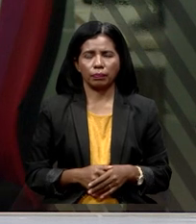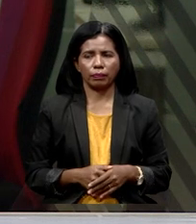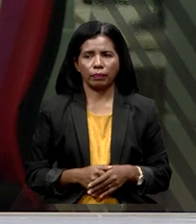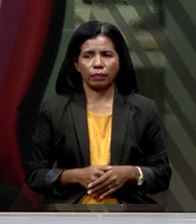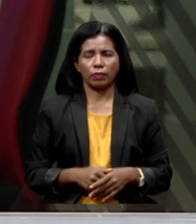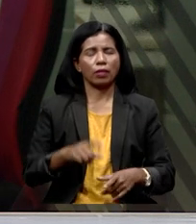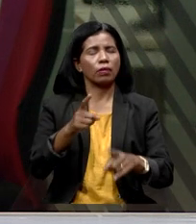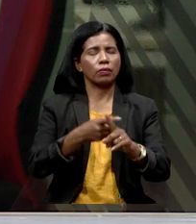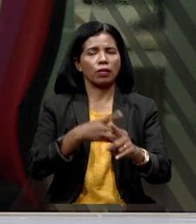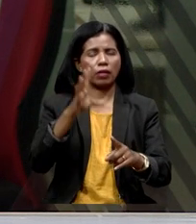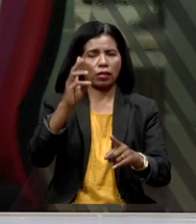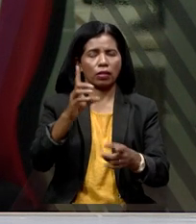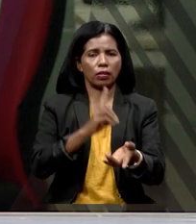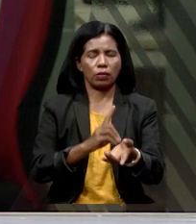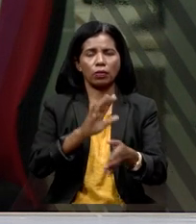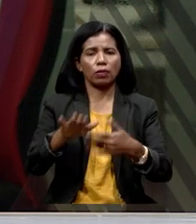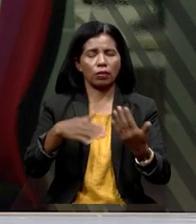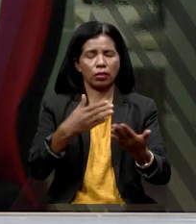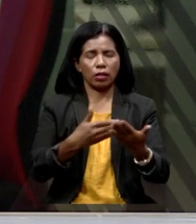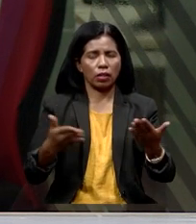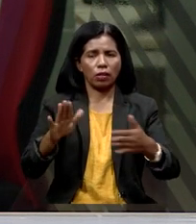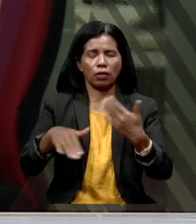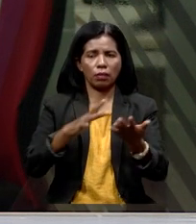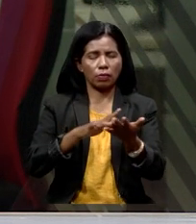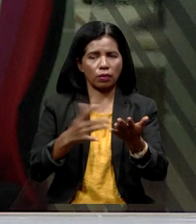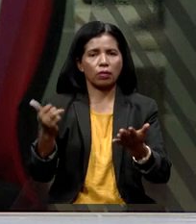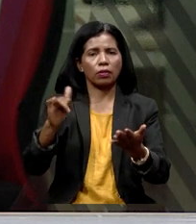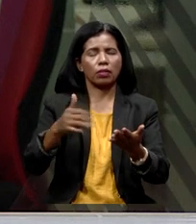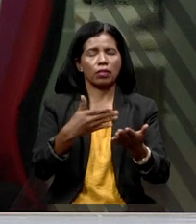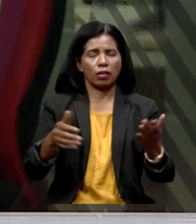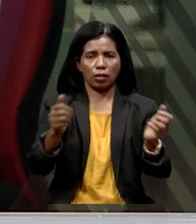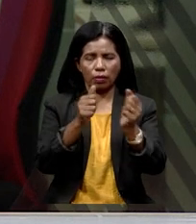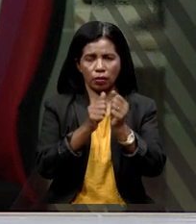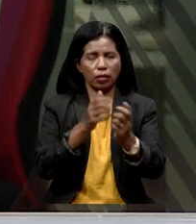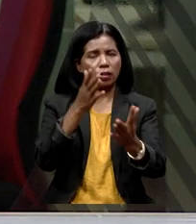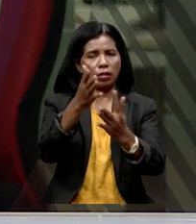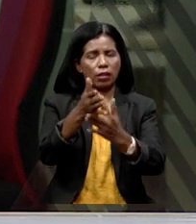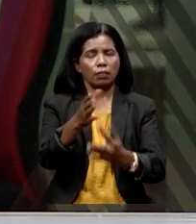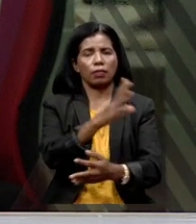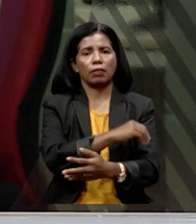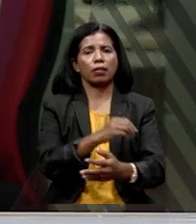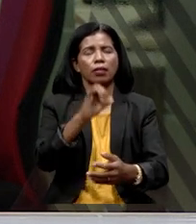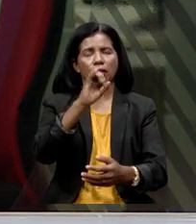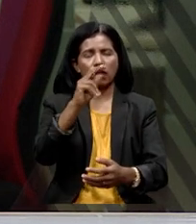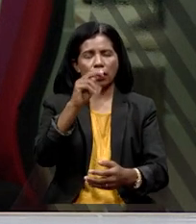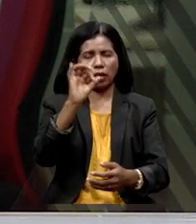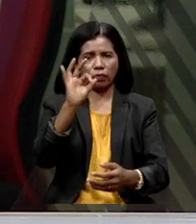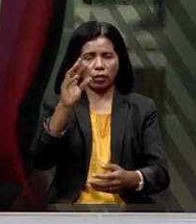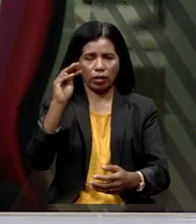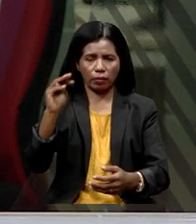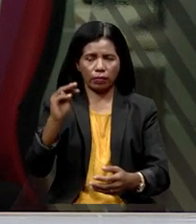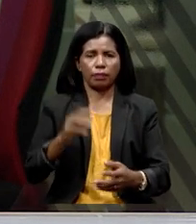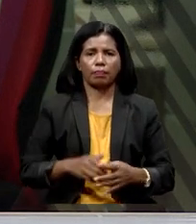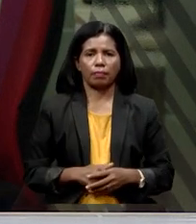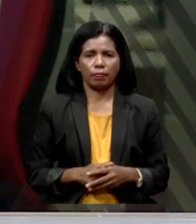Durante fulangito medicamentos reagentes no consumables, item atosnen mactama y armagen Instituto Nacional Farmacia no producto